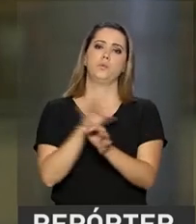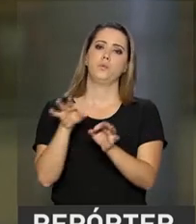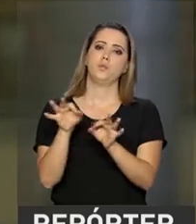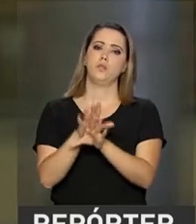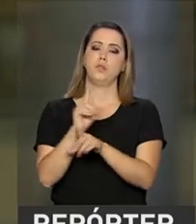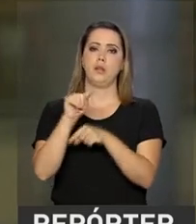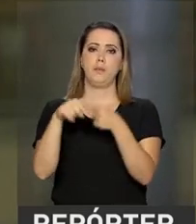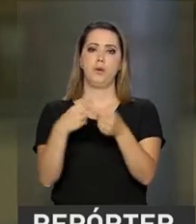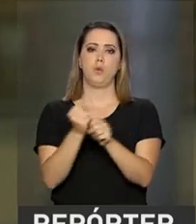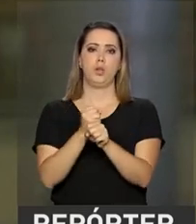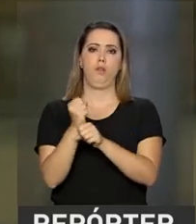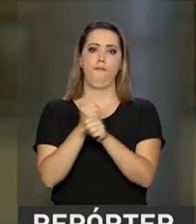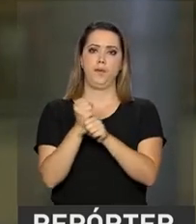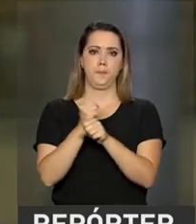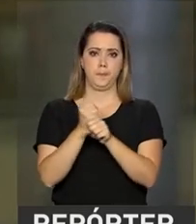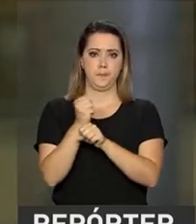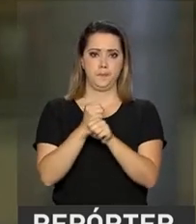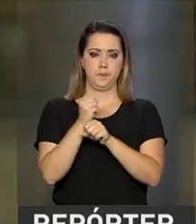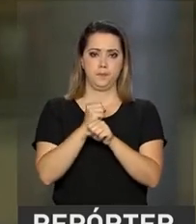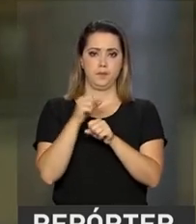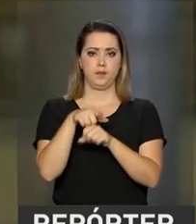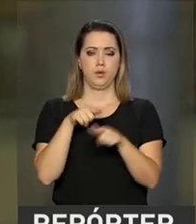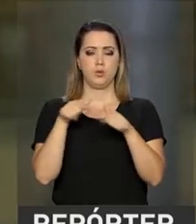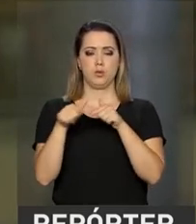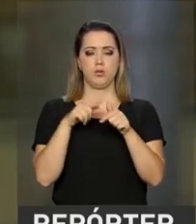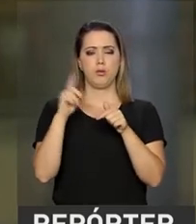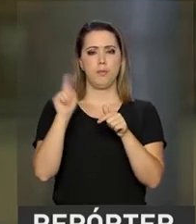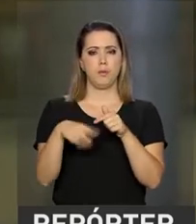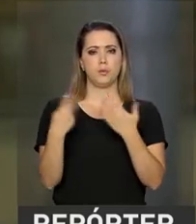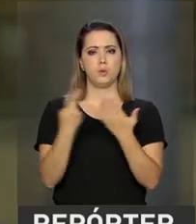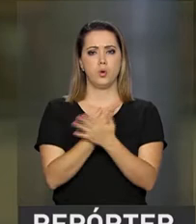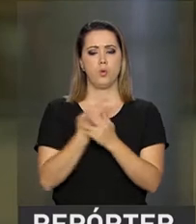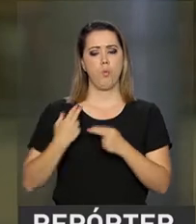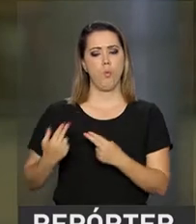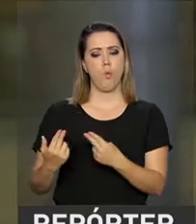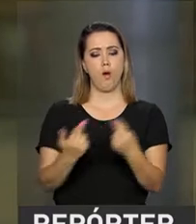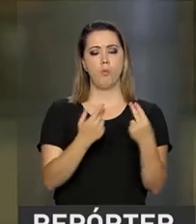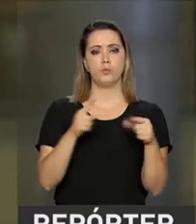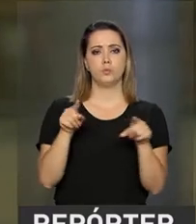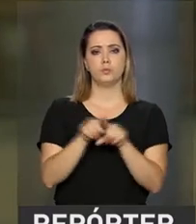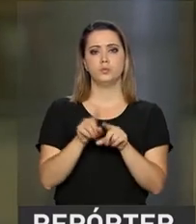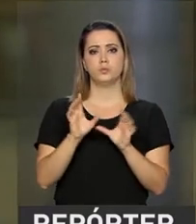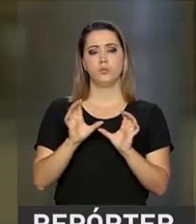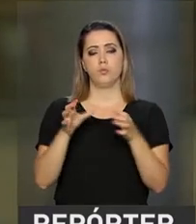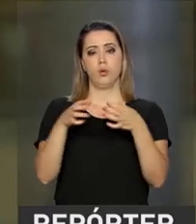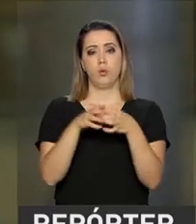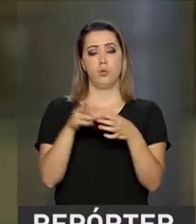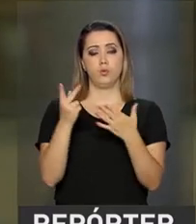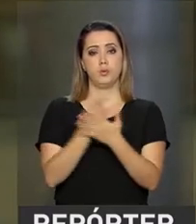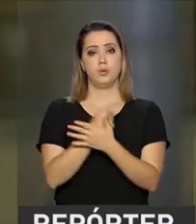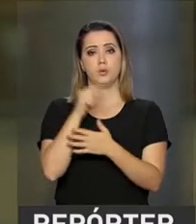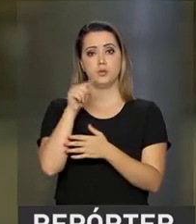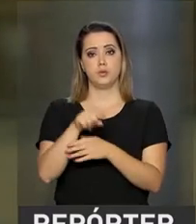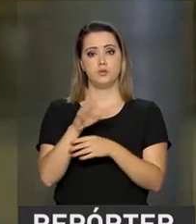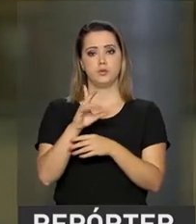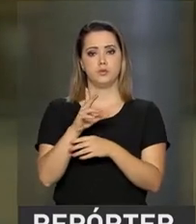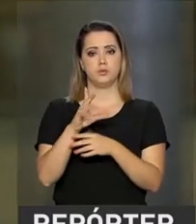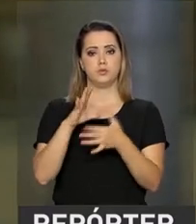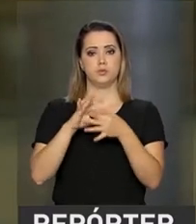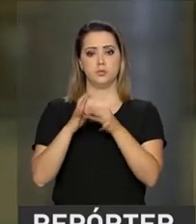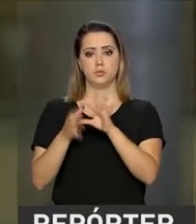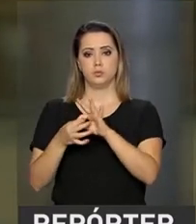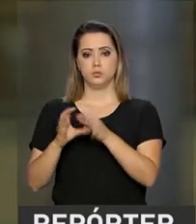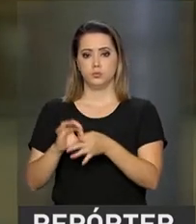do ano que vem e o funcionamento dele vai ser nos mesmos moldes do comitê que funcionou durante os jogos